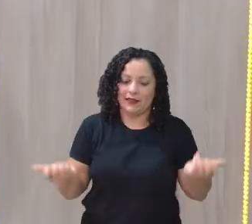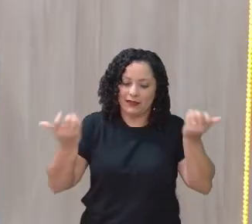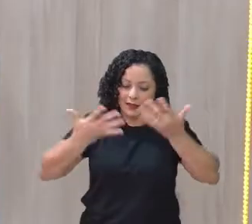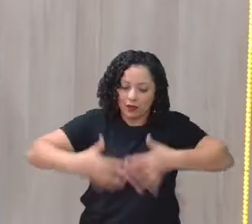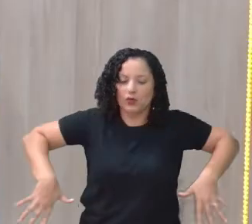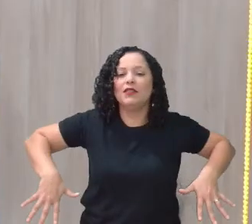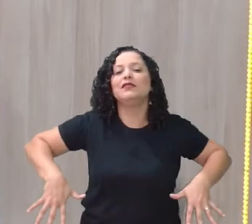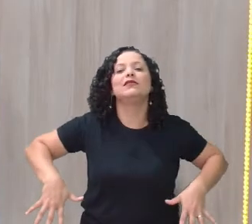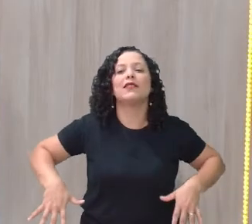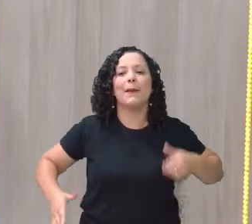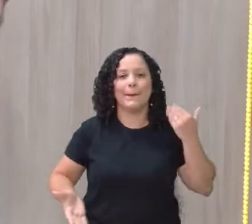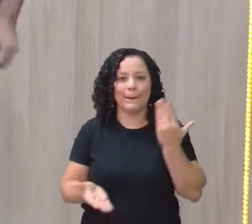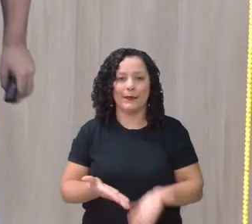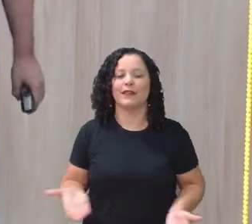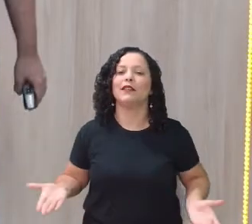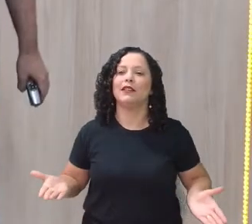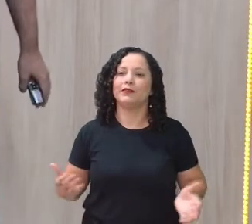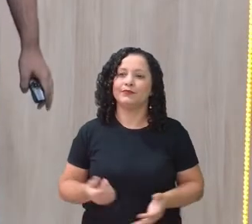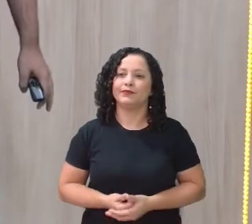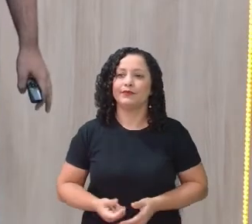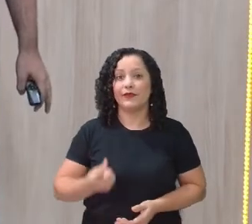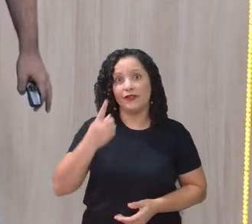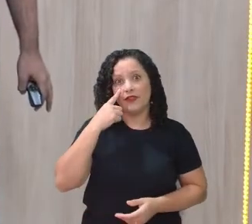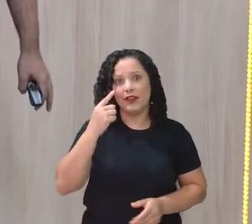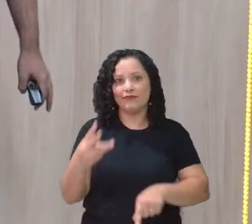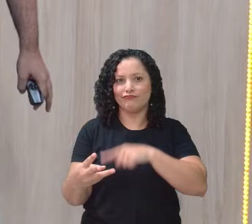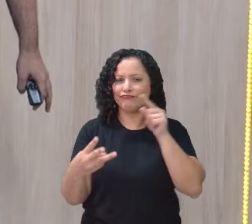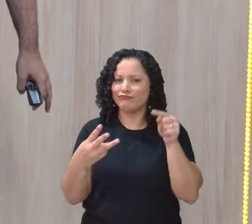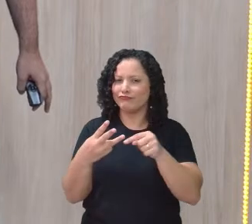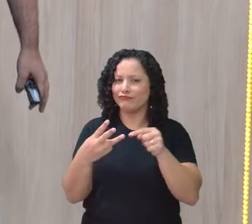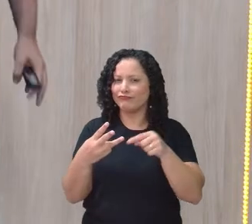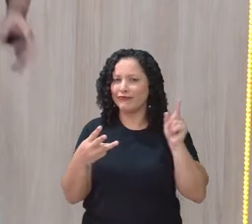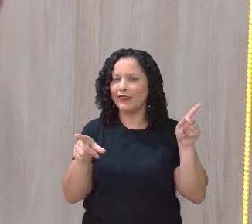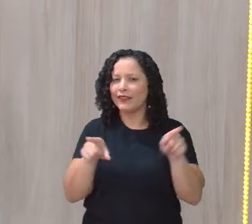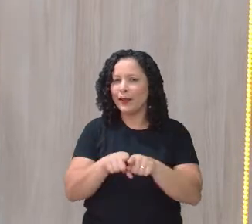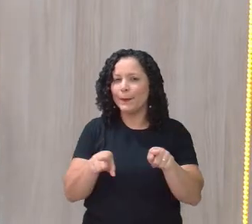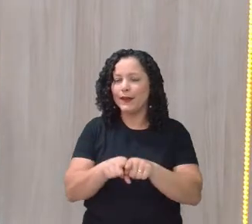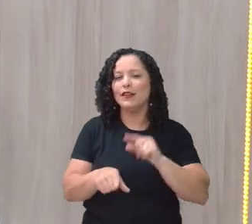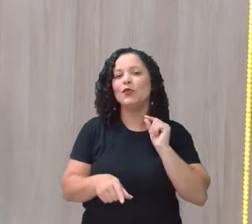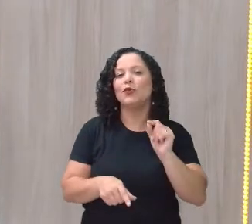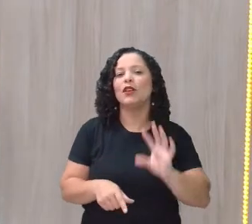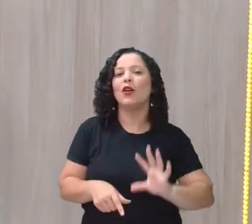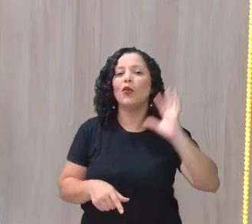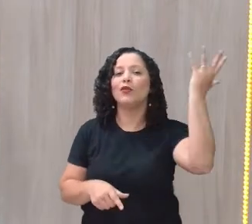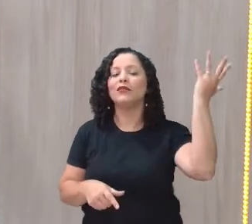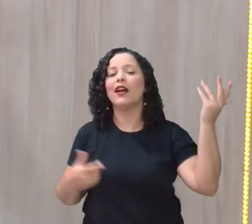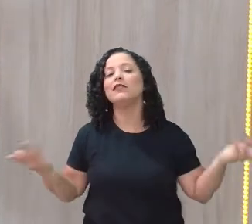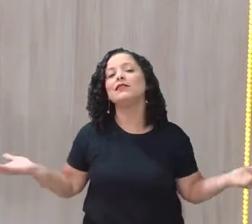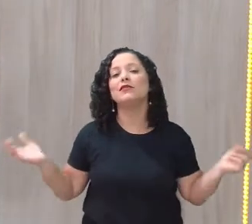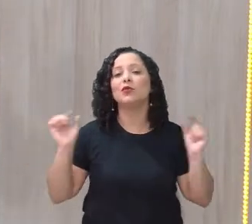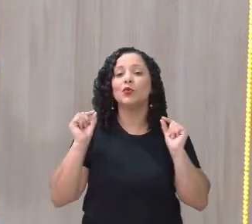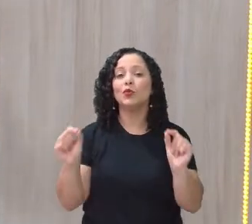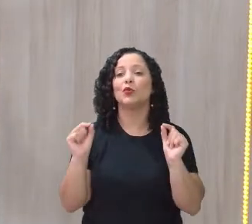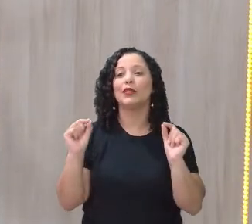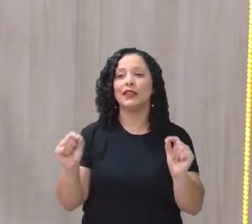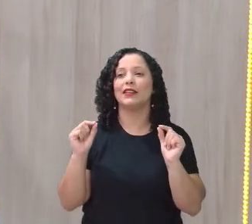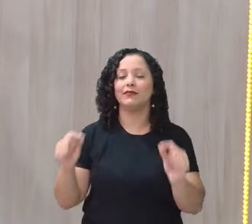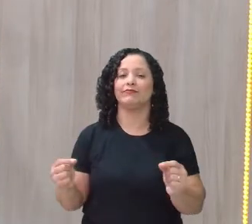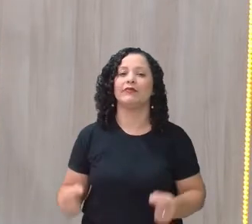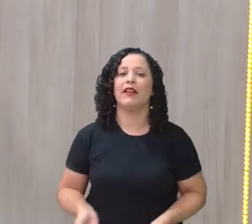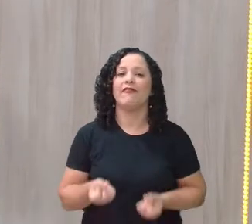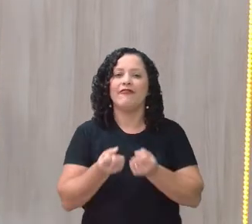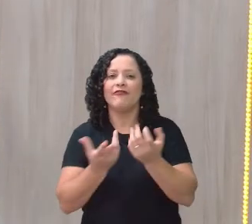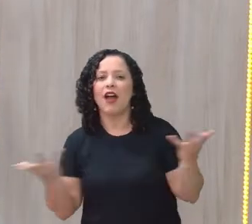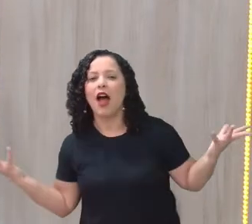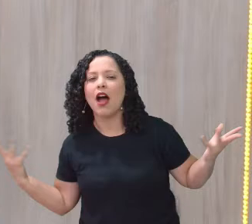naturais. Beleza, sexto ano? Olha aqui também outra questão bastante presente no nosso mundo global, a questão que? Da